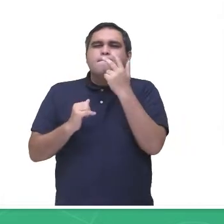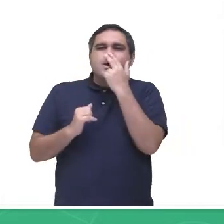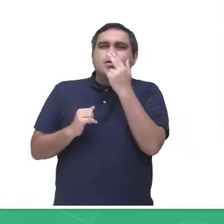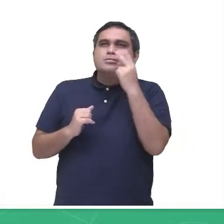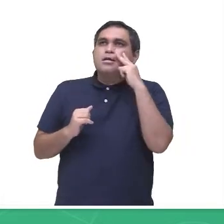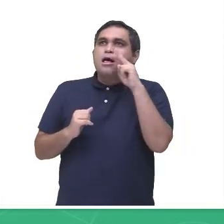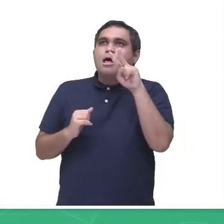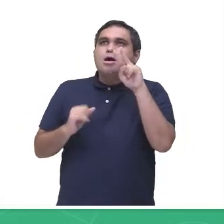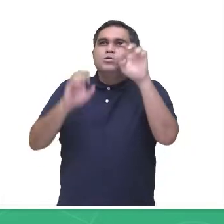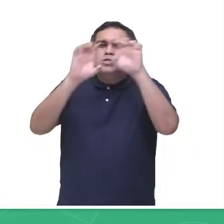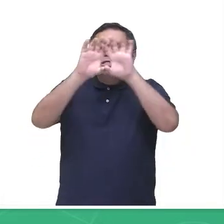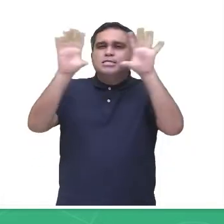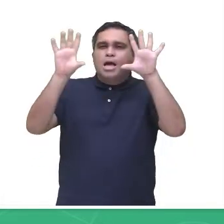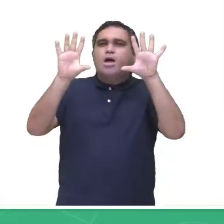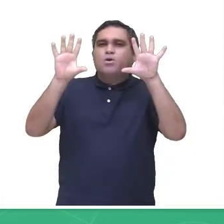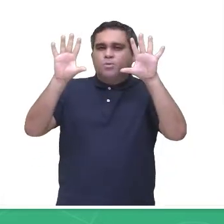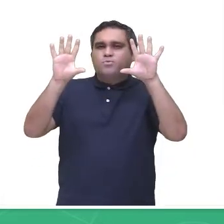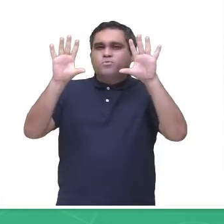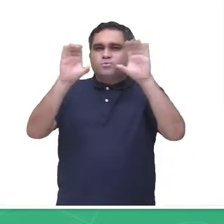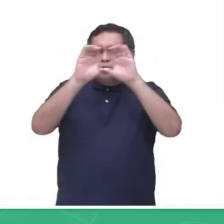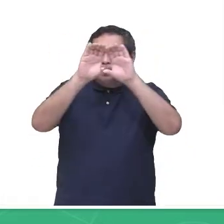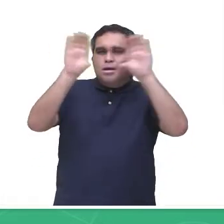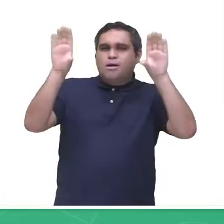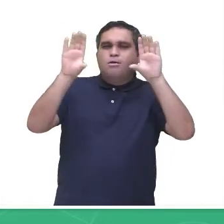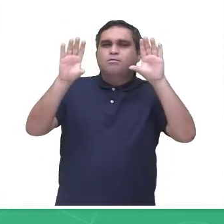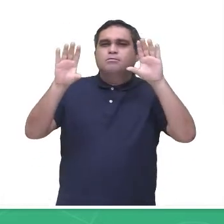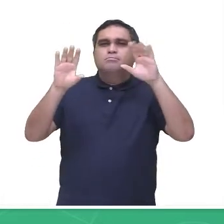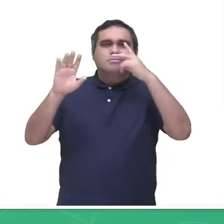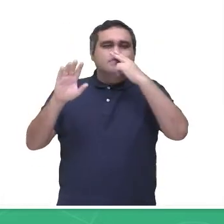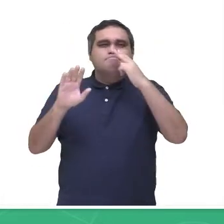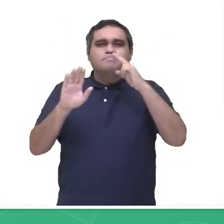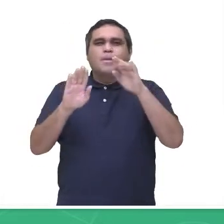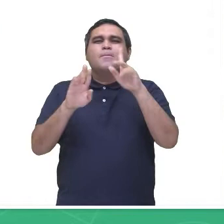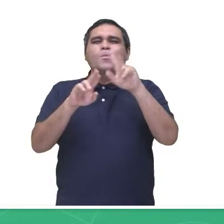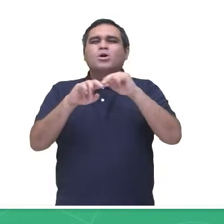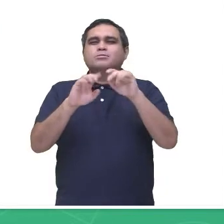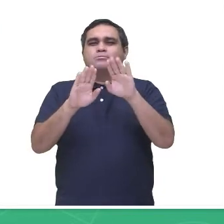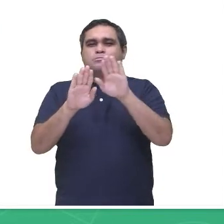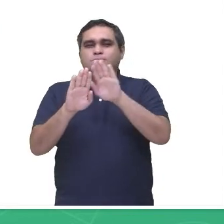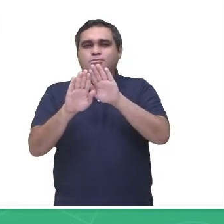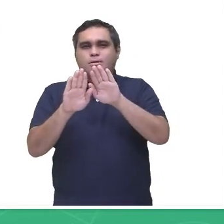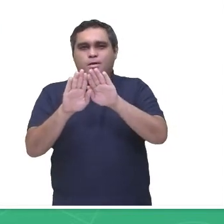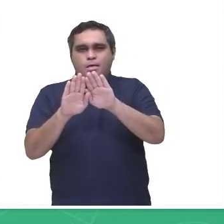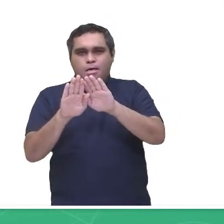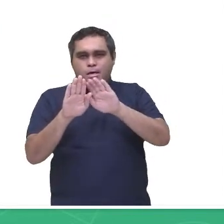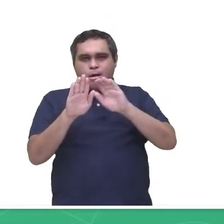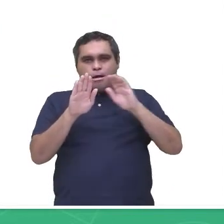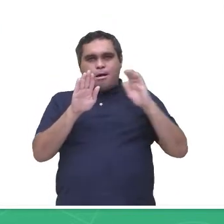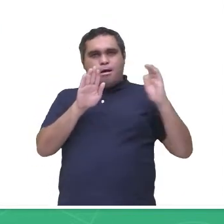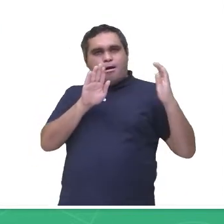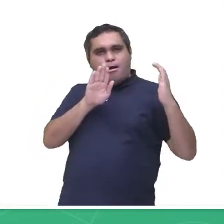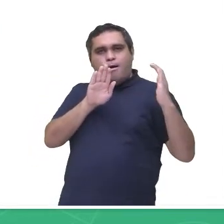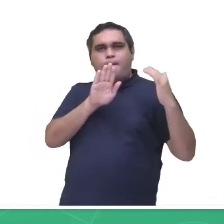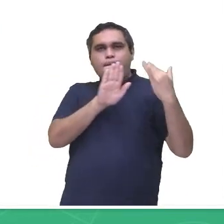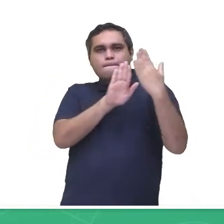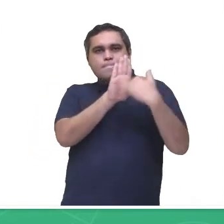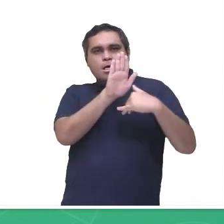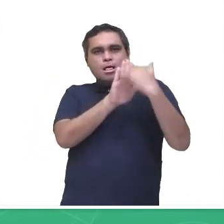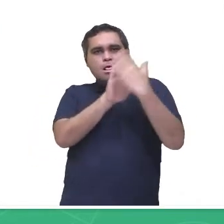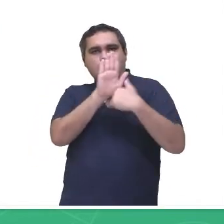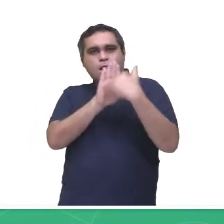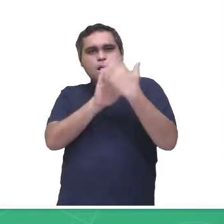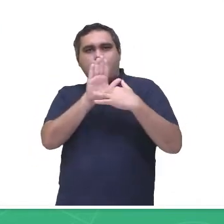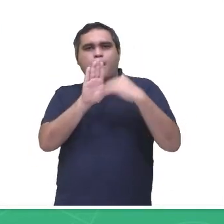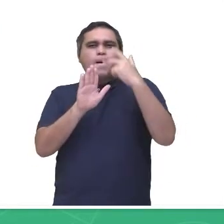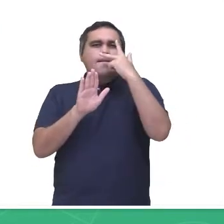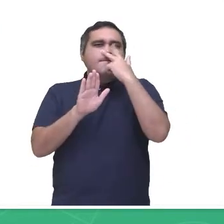céu, tal aparência de profundidade conseguida. Tá? Então, essa questão celestial, a questão da religião,